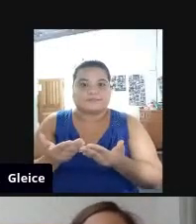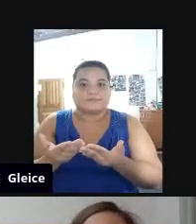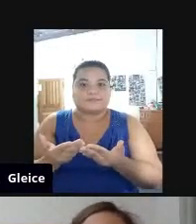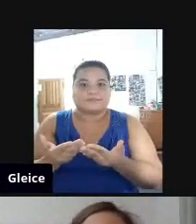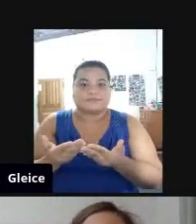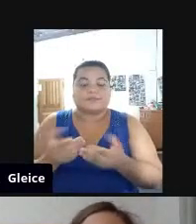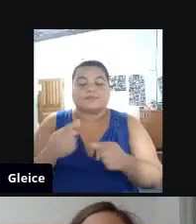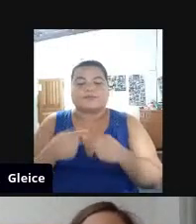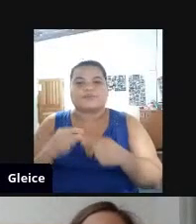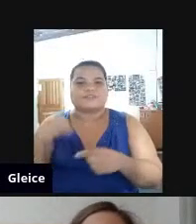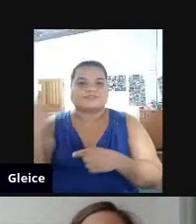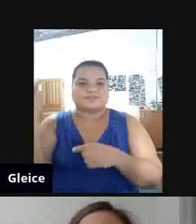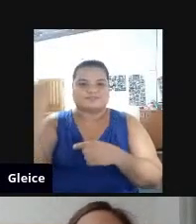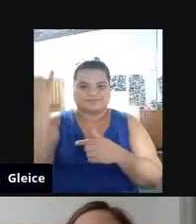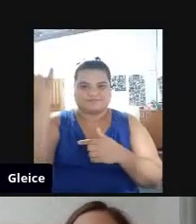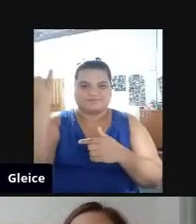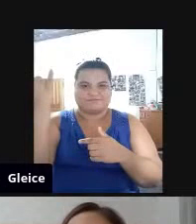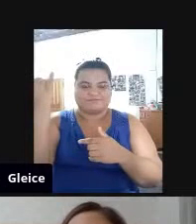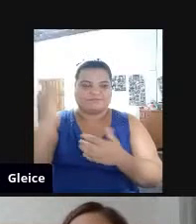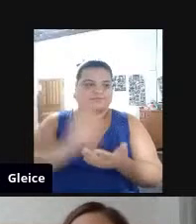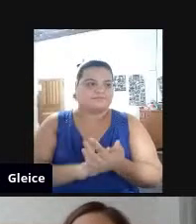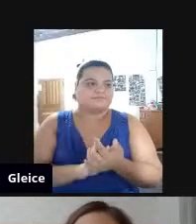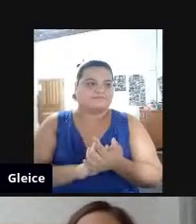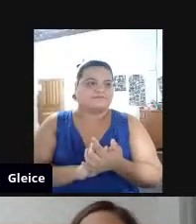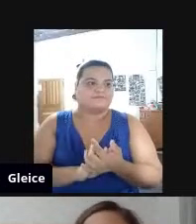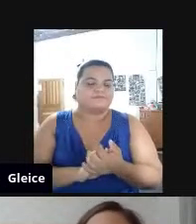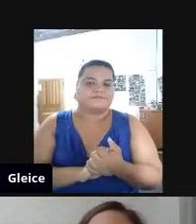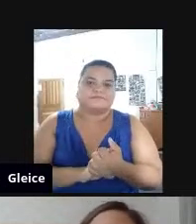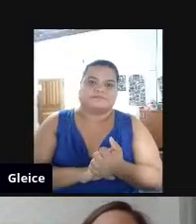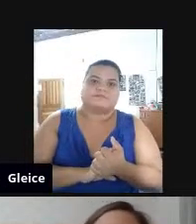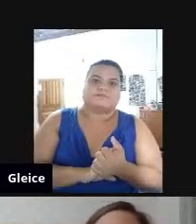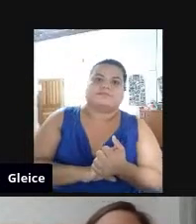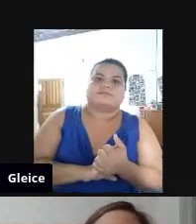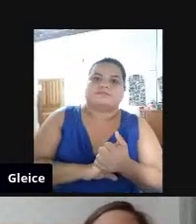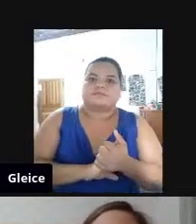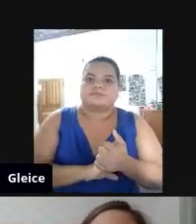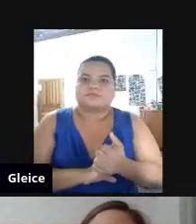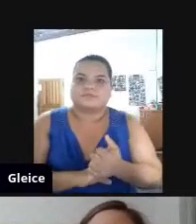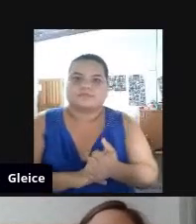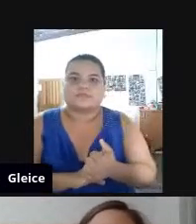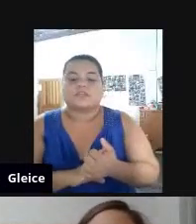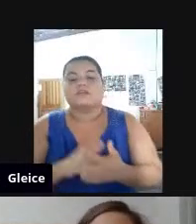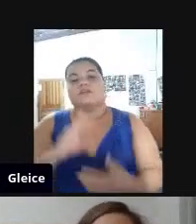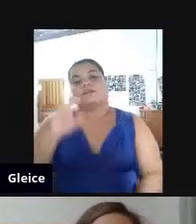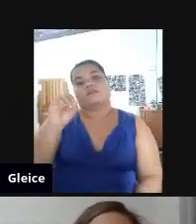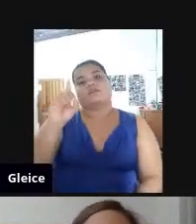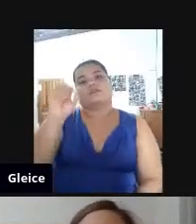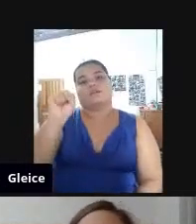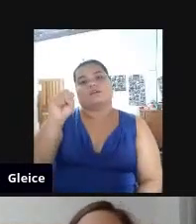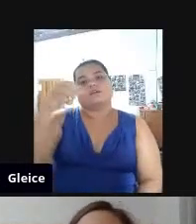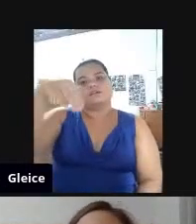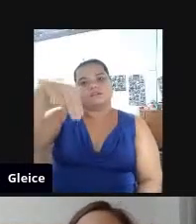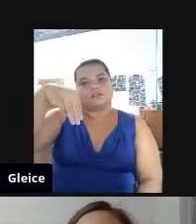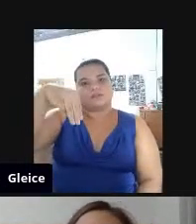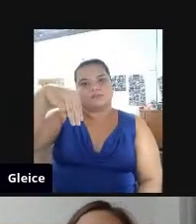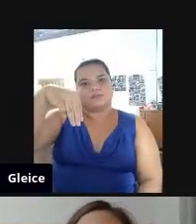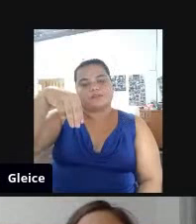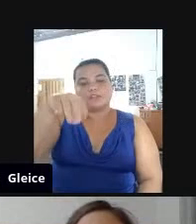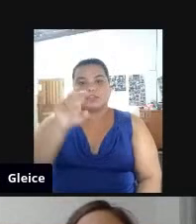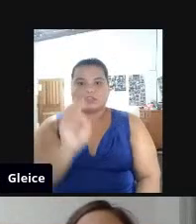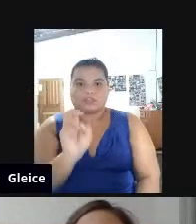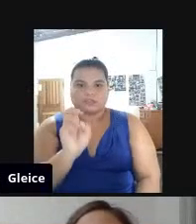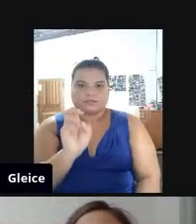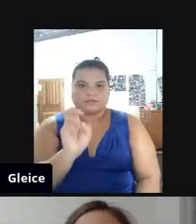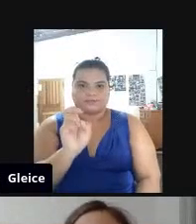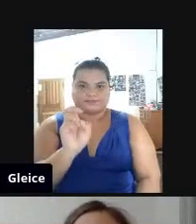importantes. O DSM-5, né, que eu coloquei aqui para vocês, é um manual de diagnóstico de doenças, de